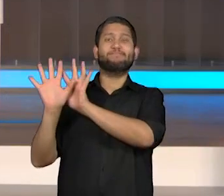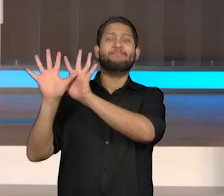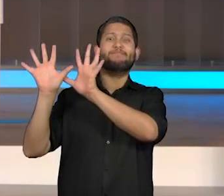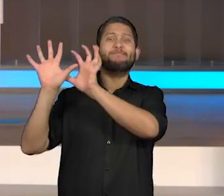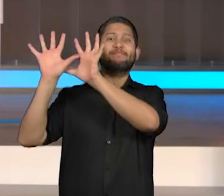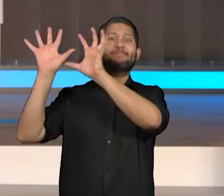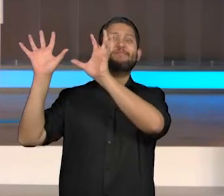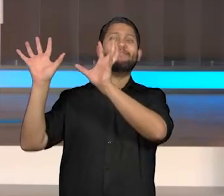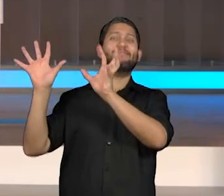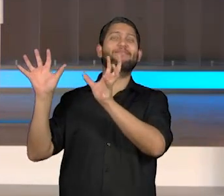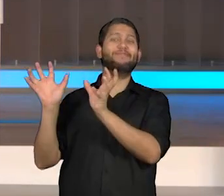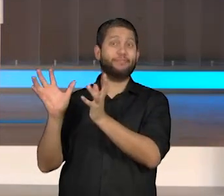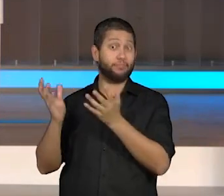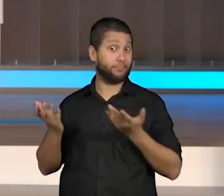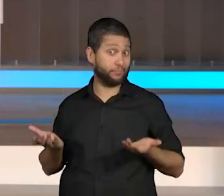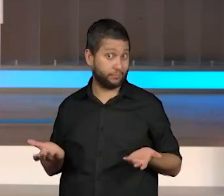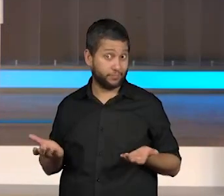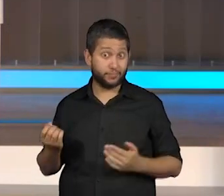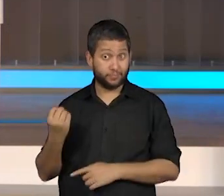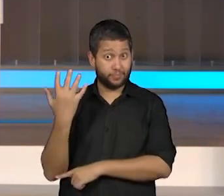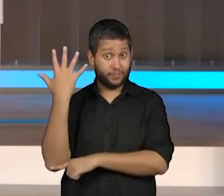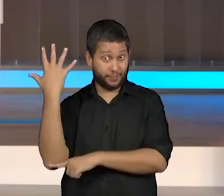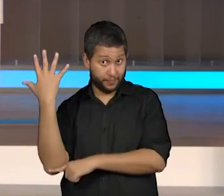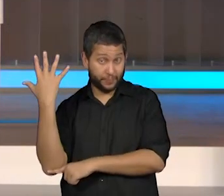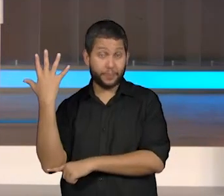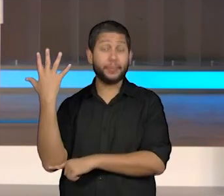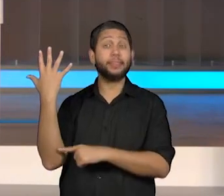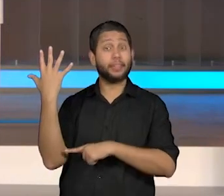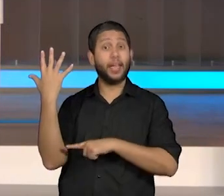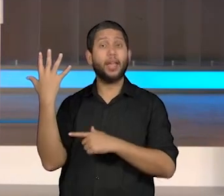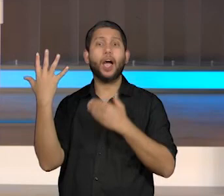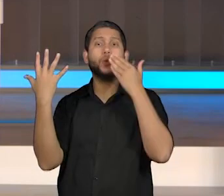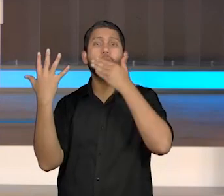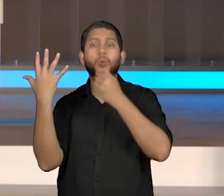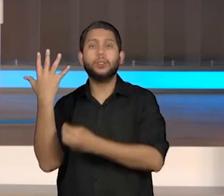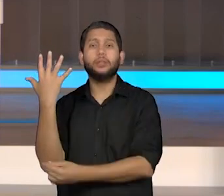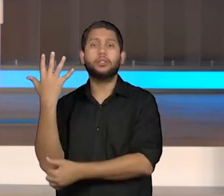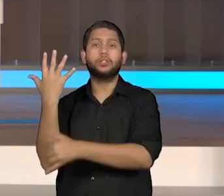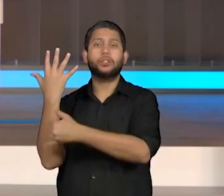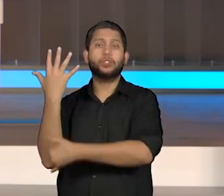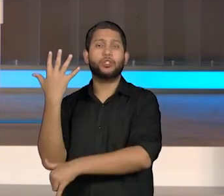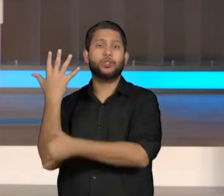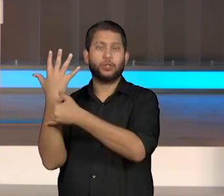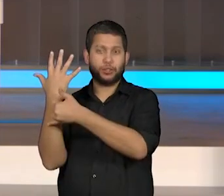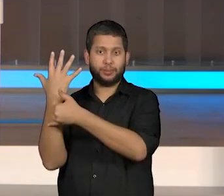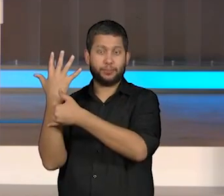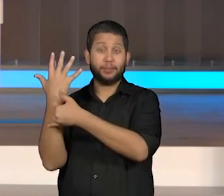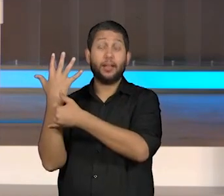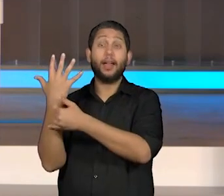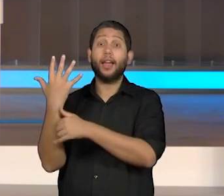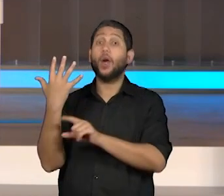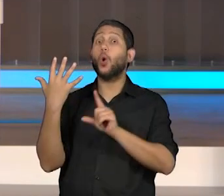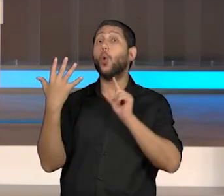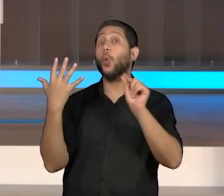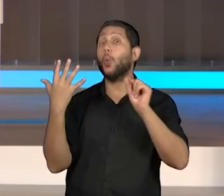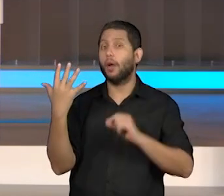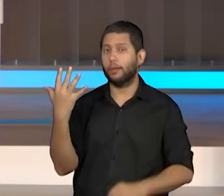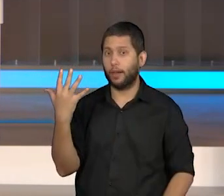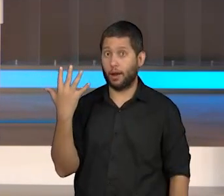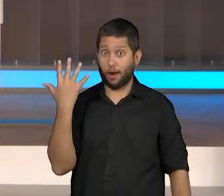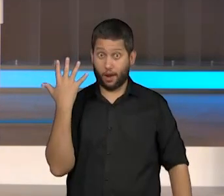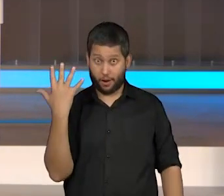quando ela faz esse processo aí, produz esse açúcar, sobra, então ela manda para o ar de volta